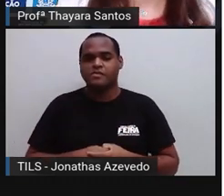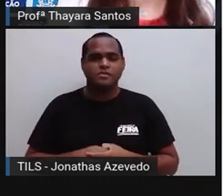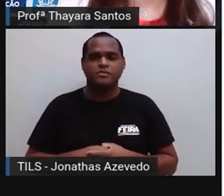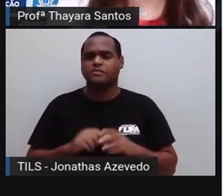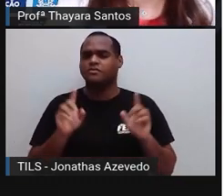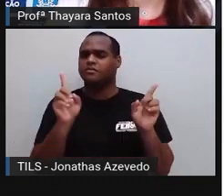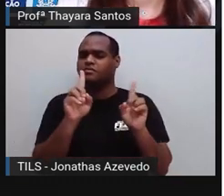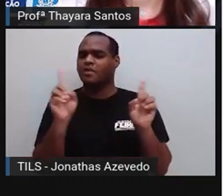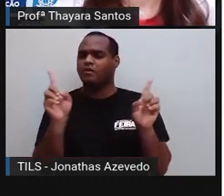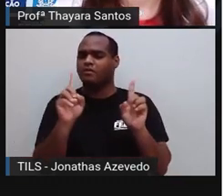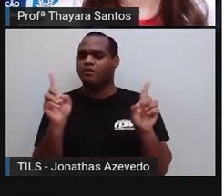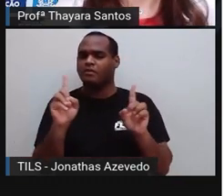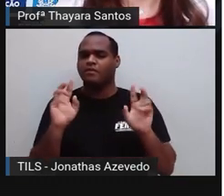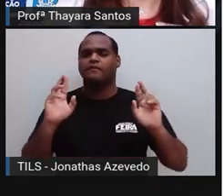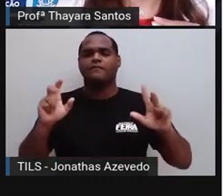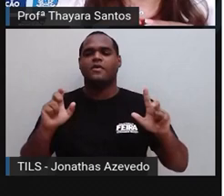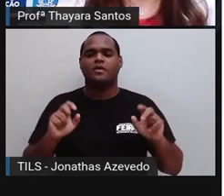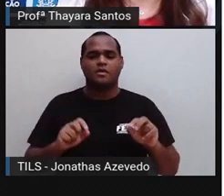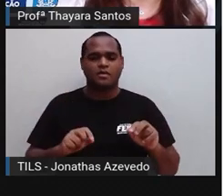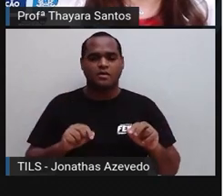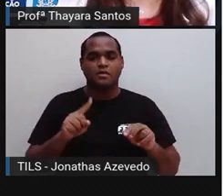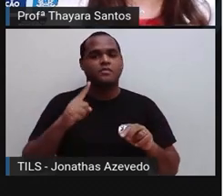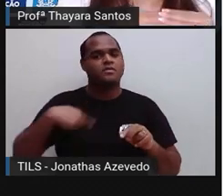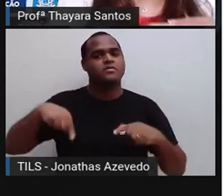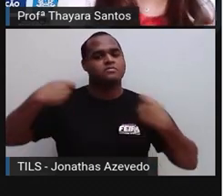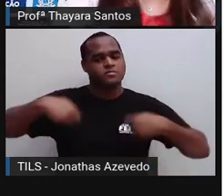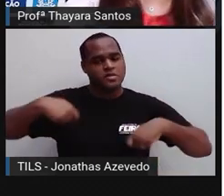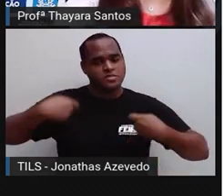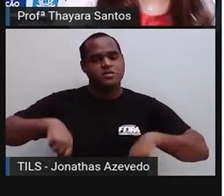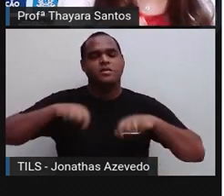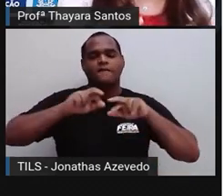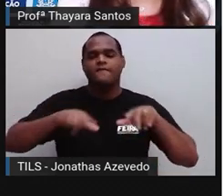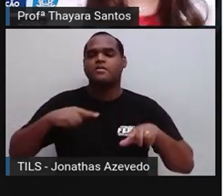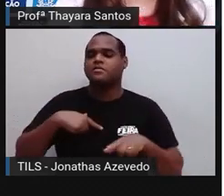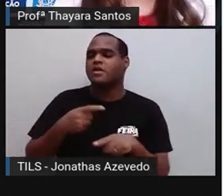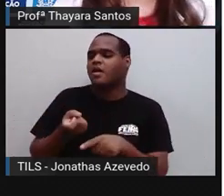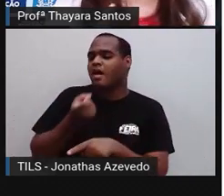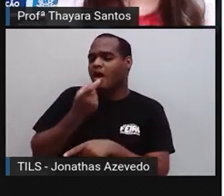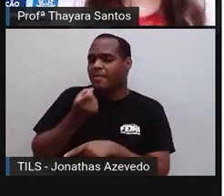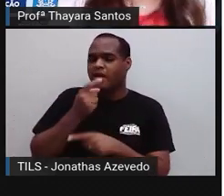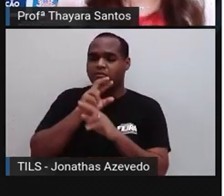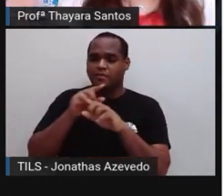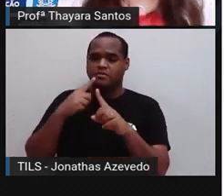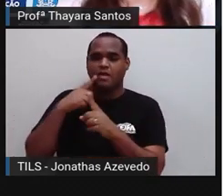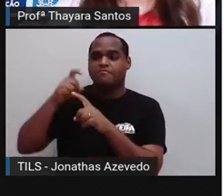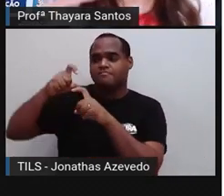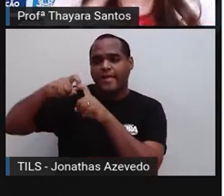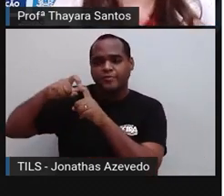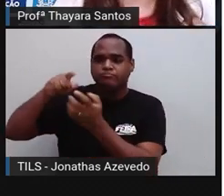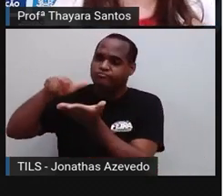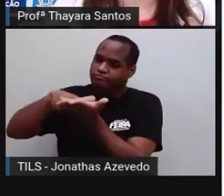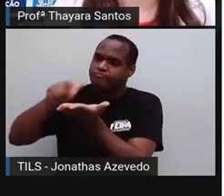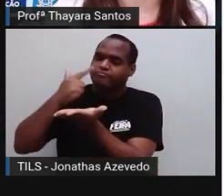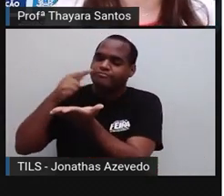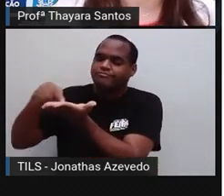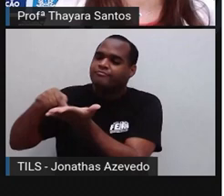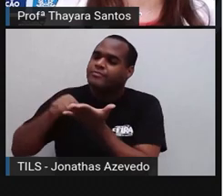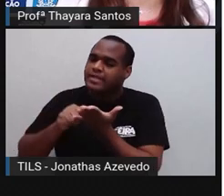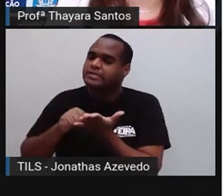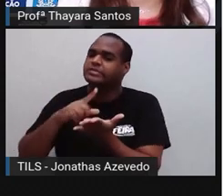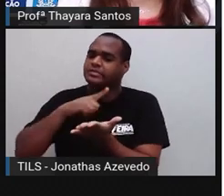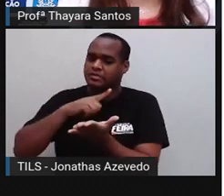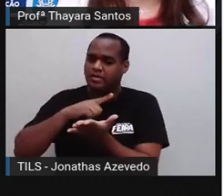Não é bem assim, né, gente? A gente precisa consumir esses medicamentos de acordo com a prescrição médica, no tempo